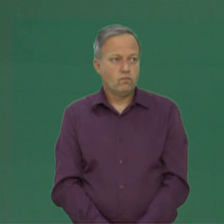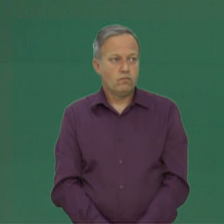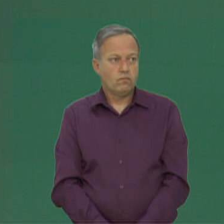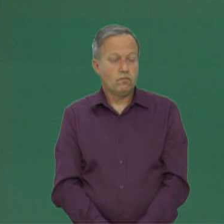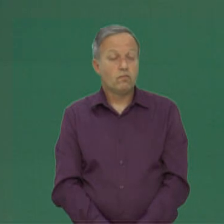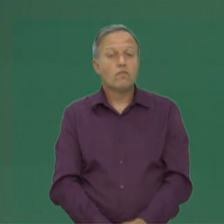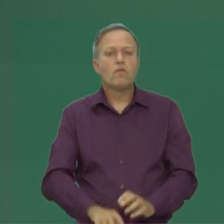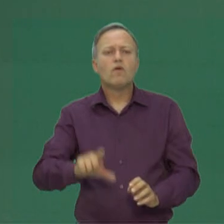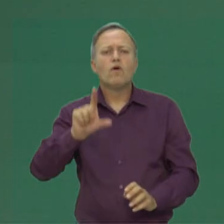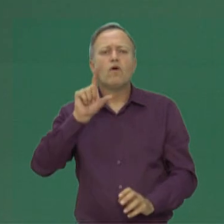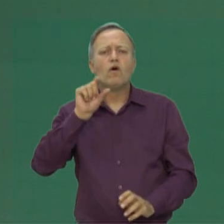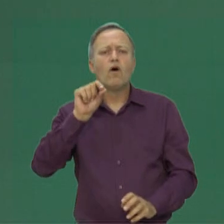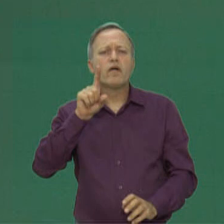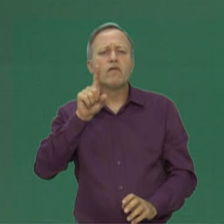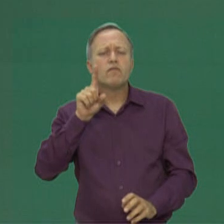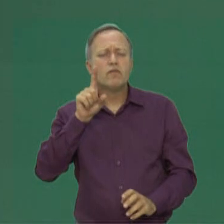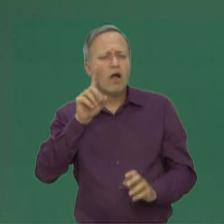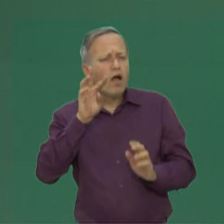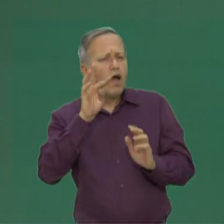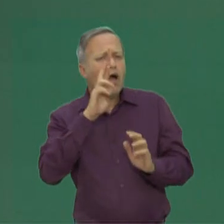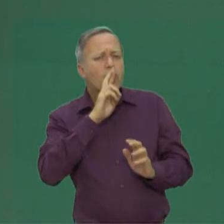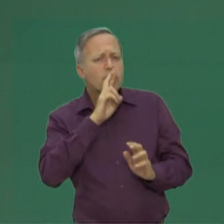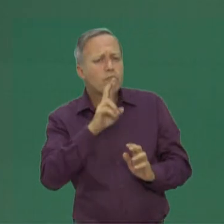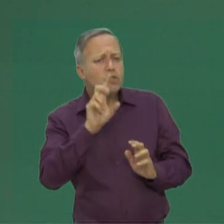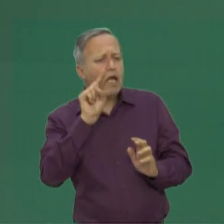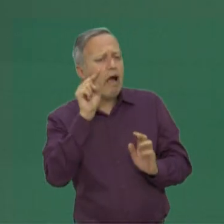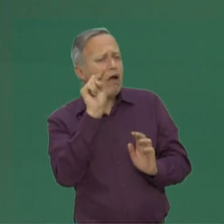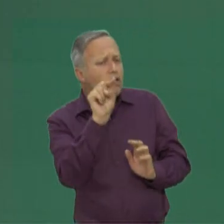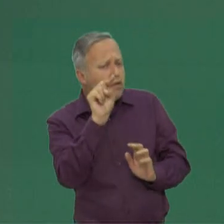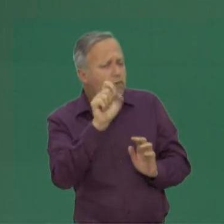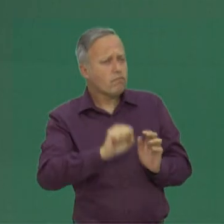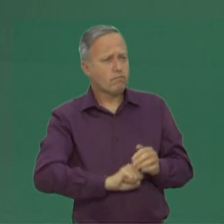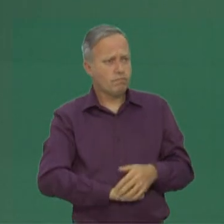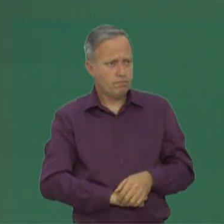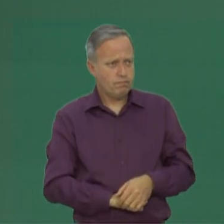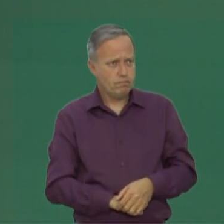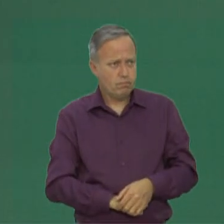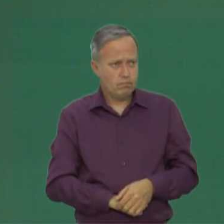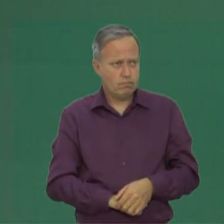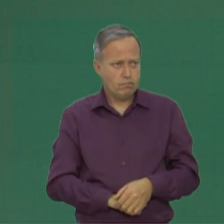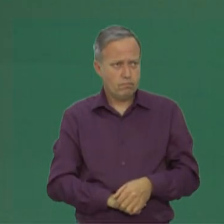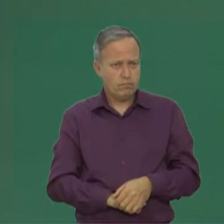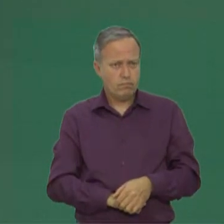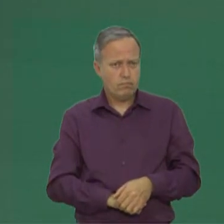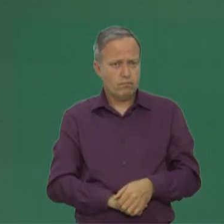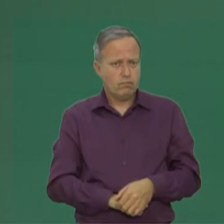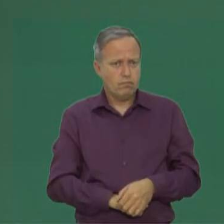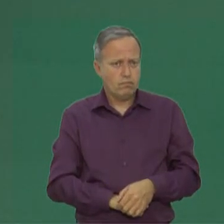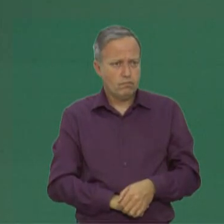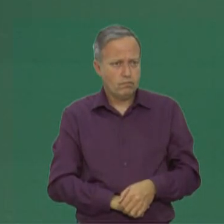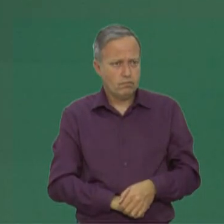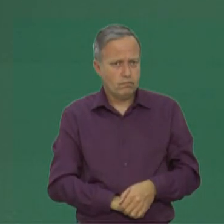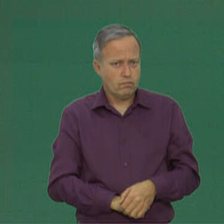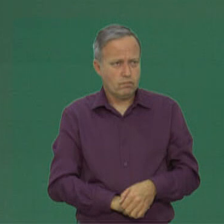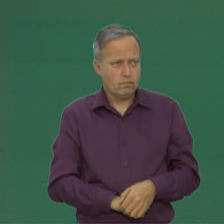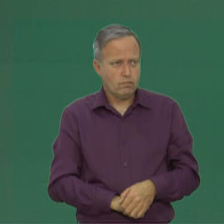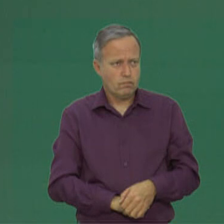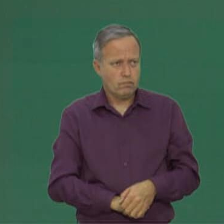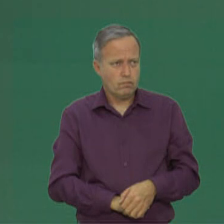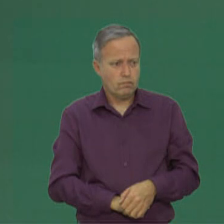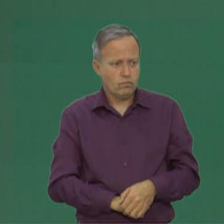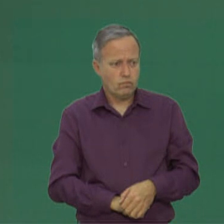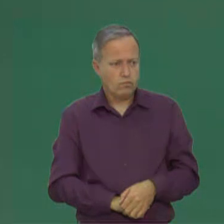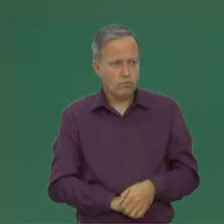O que que você deveria responder aqui nesses exercícios discursivos,